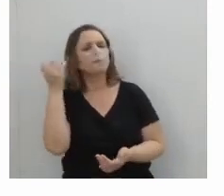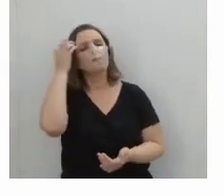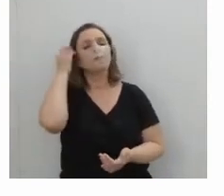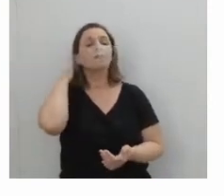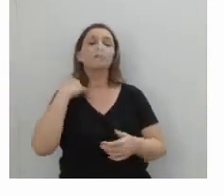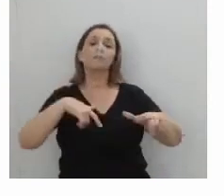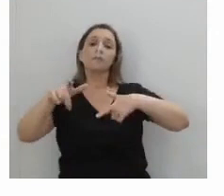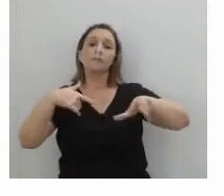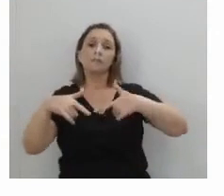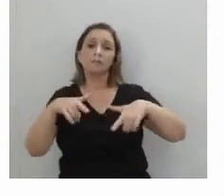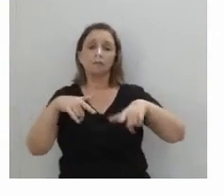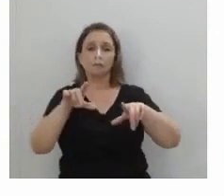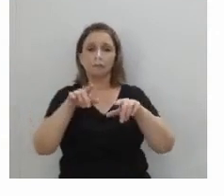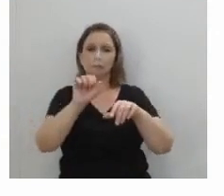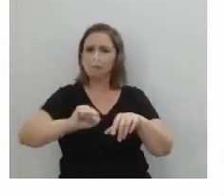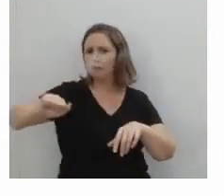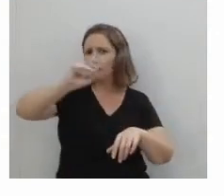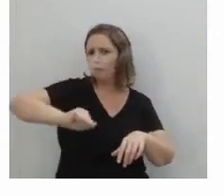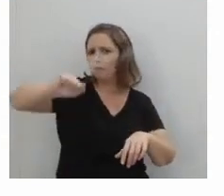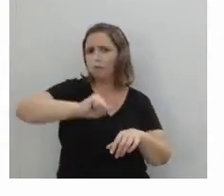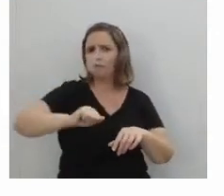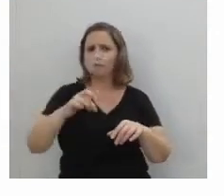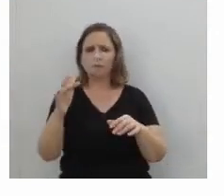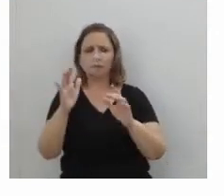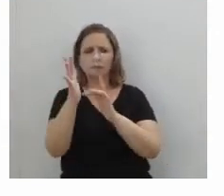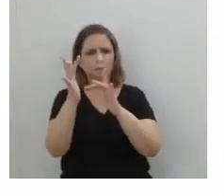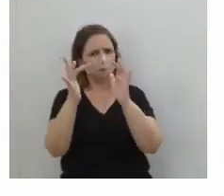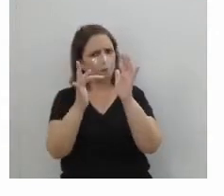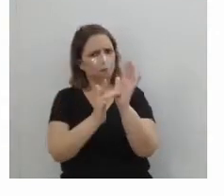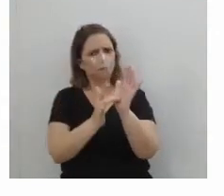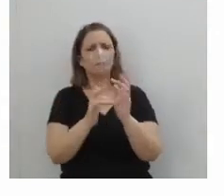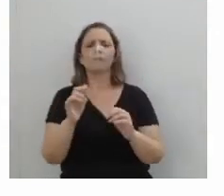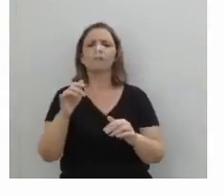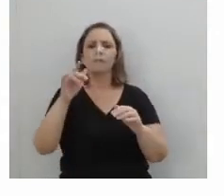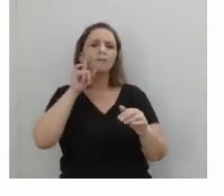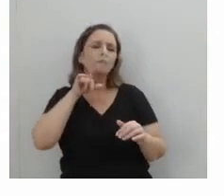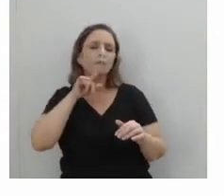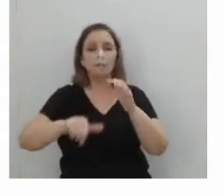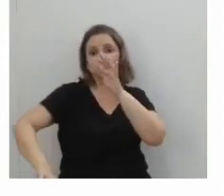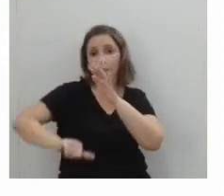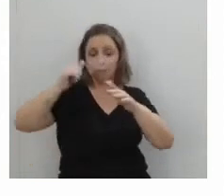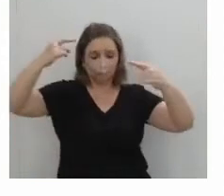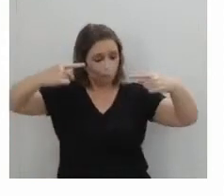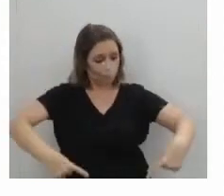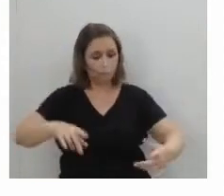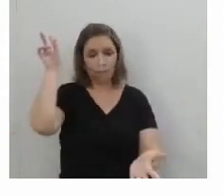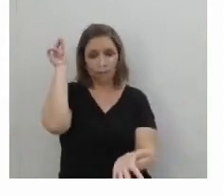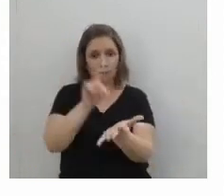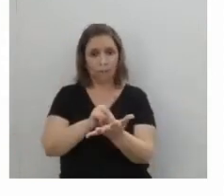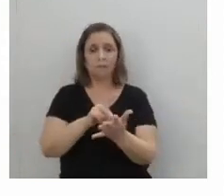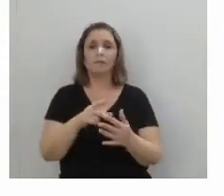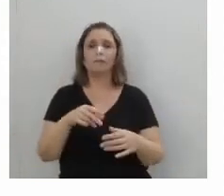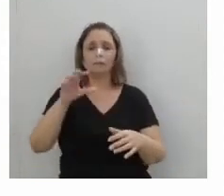ele trabalhava em uma associação cristã nos Estados Unidos. A primeira partida oficial de basquete